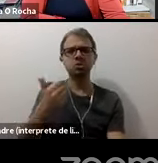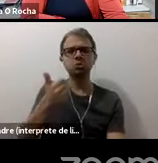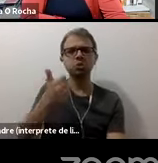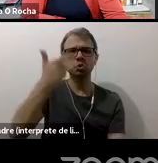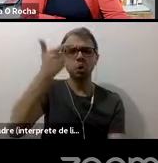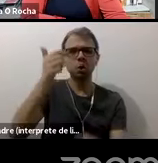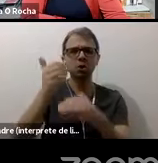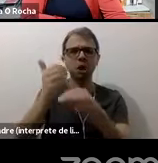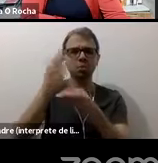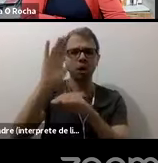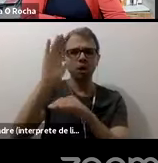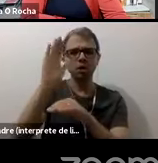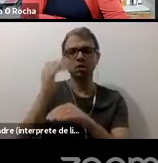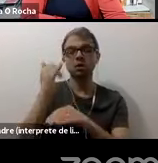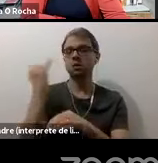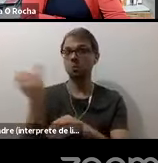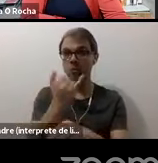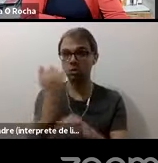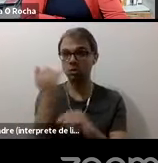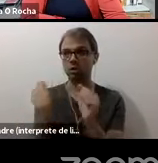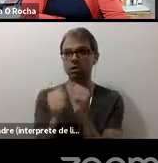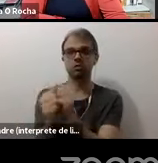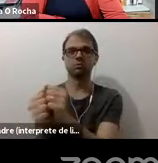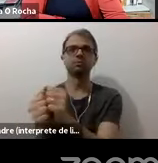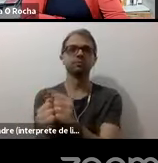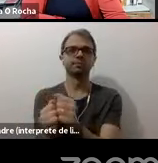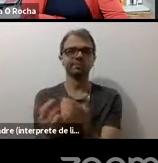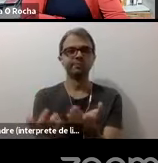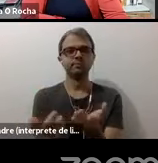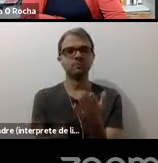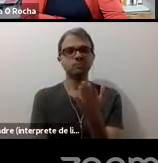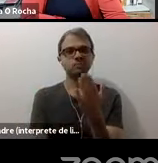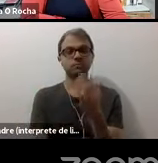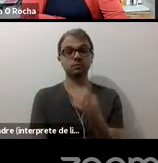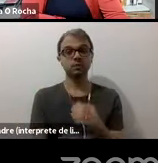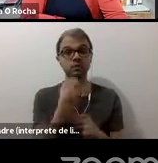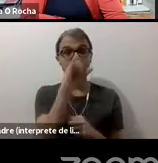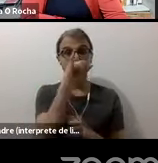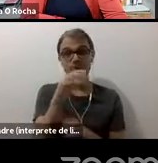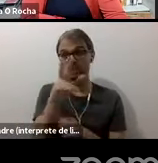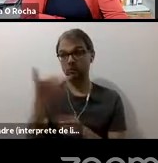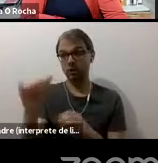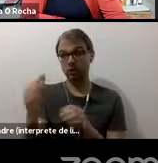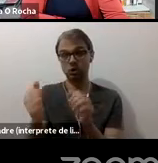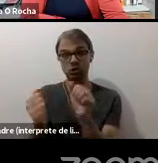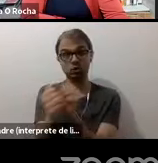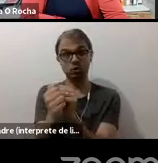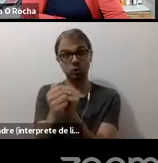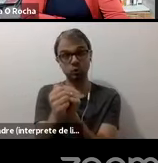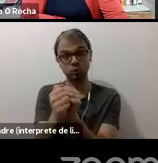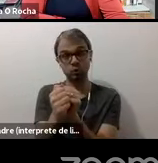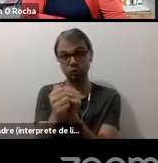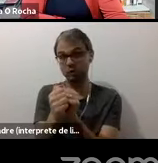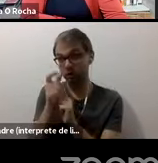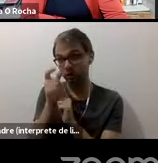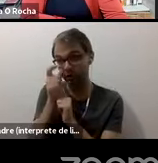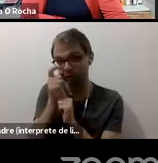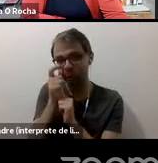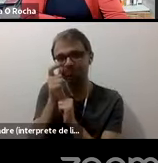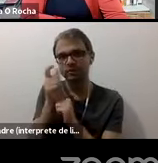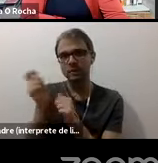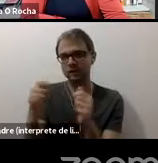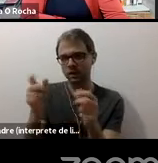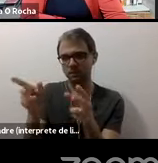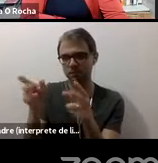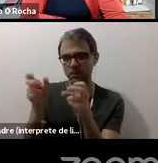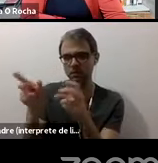diferença nesse momento, né? E à medida que você está um pouquinho mais perto, você já consegue perceber uma série de questões que você pode ir